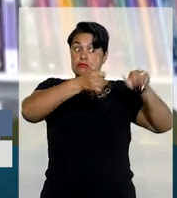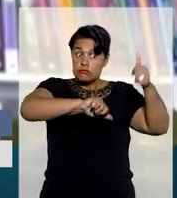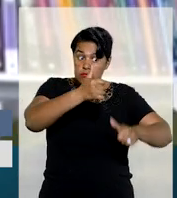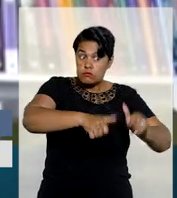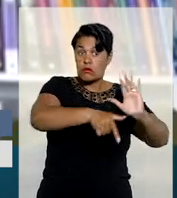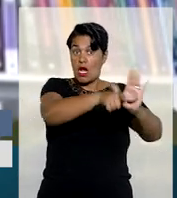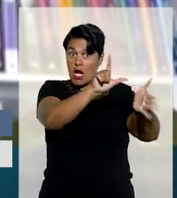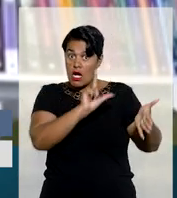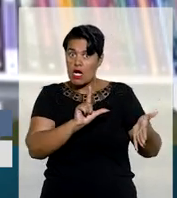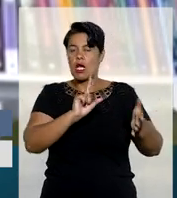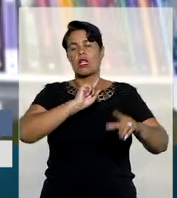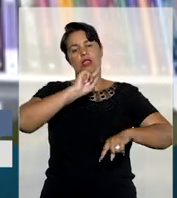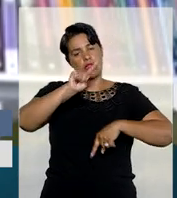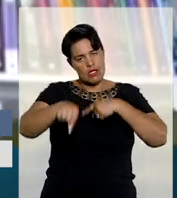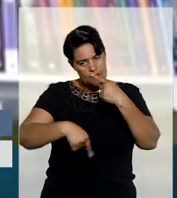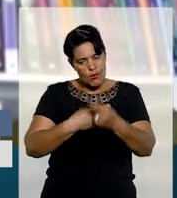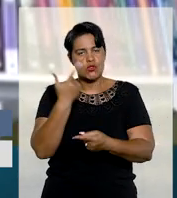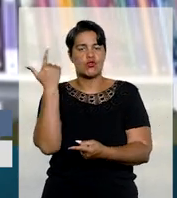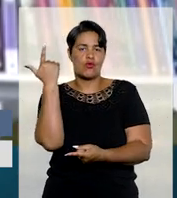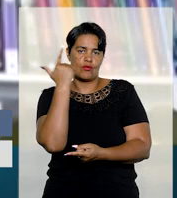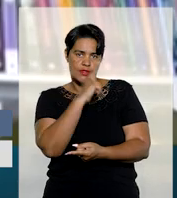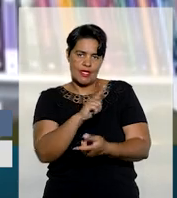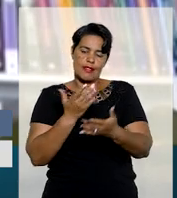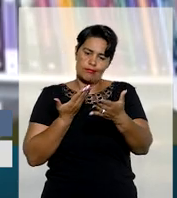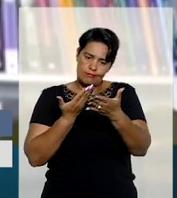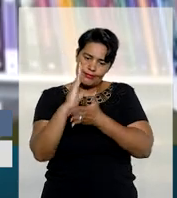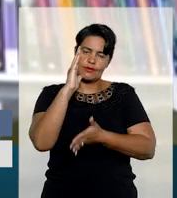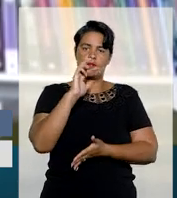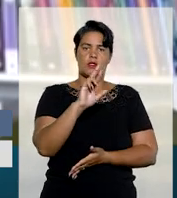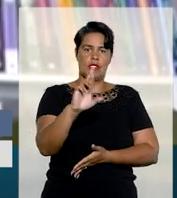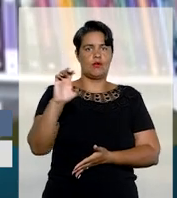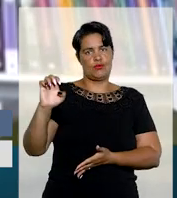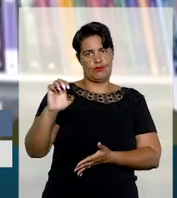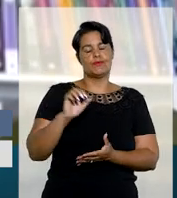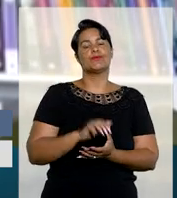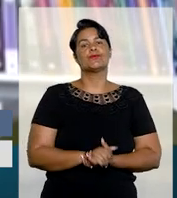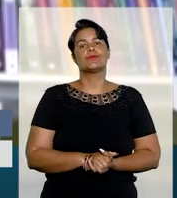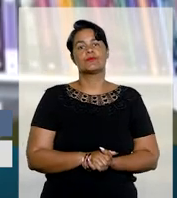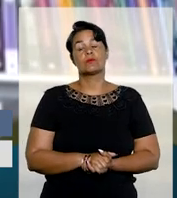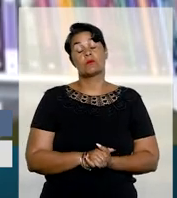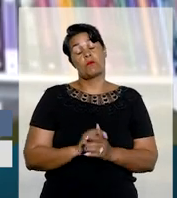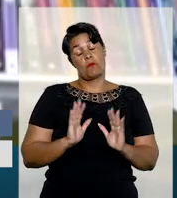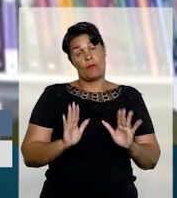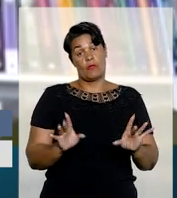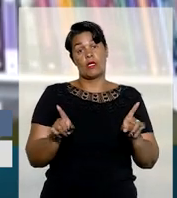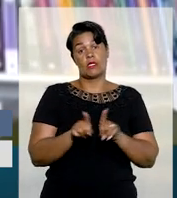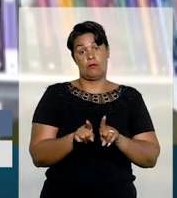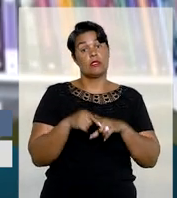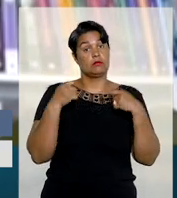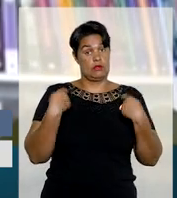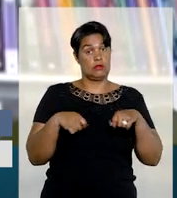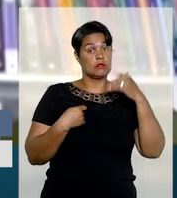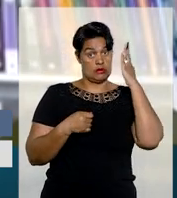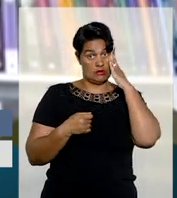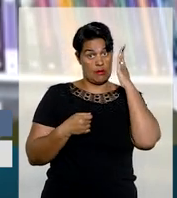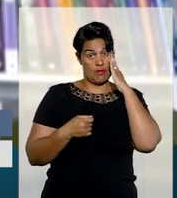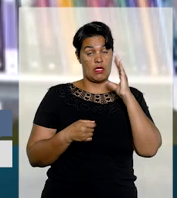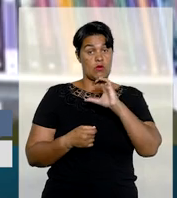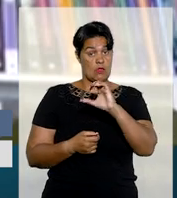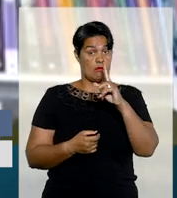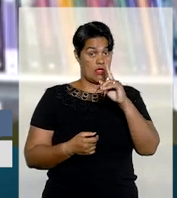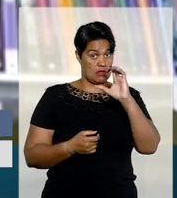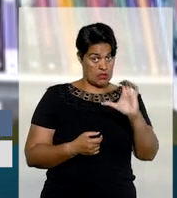devido pré-questionamento, o que vai, então, viabilizar a interposição do recurso especial. É interessante notar, inclusive, que o CPC